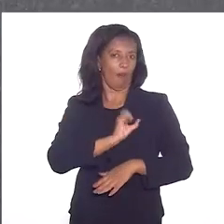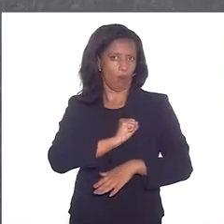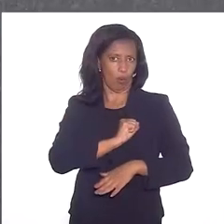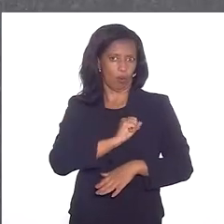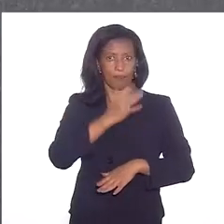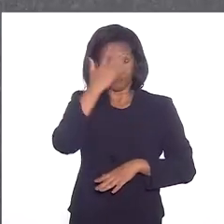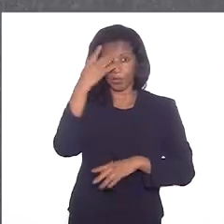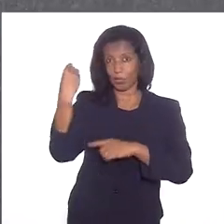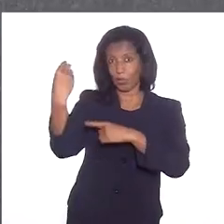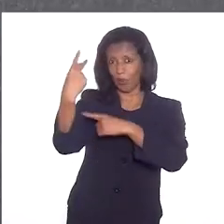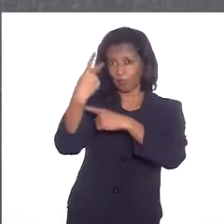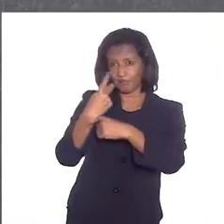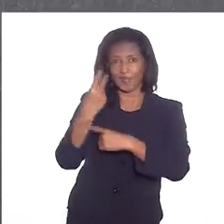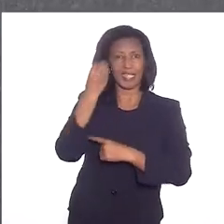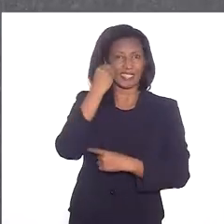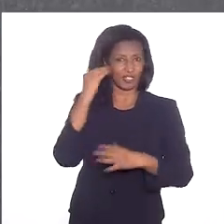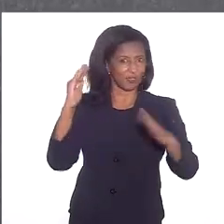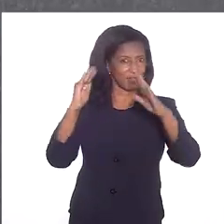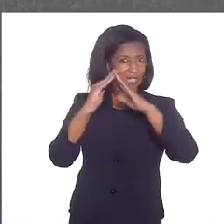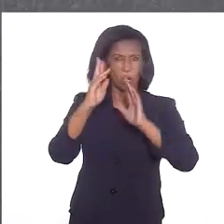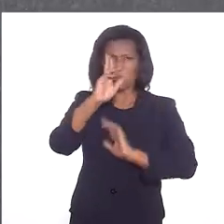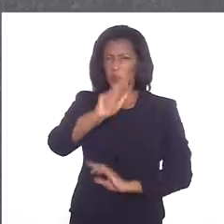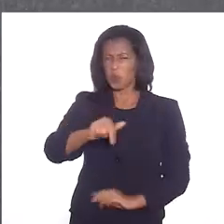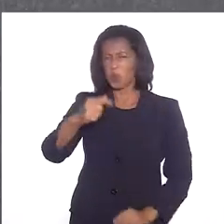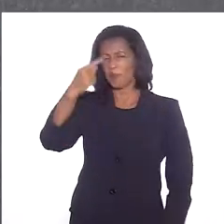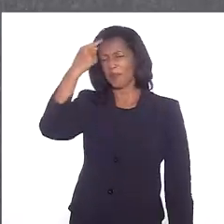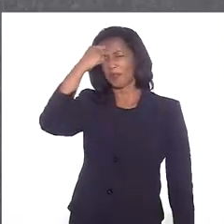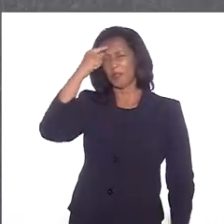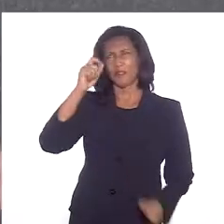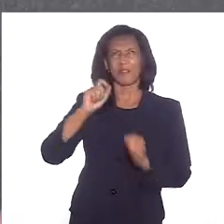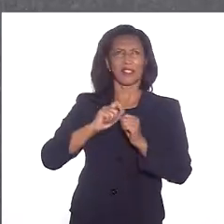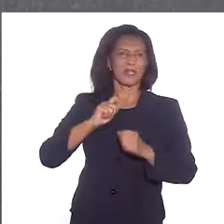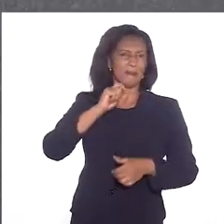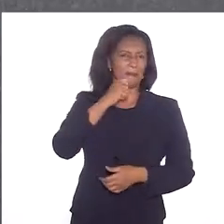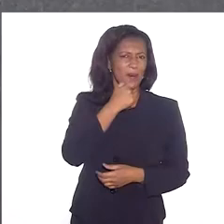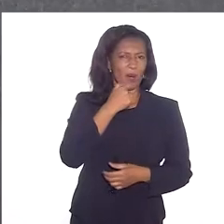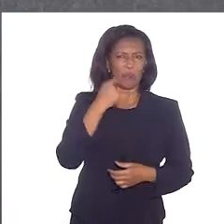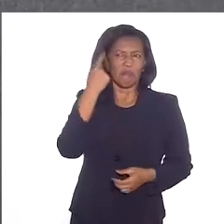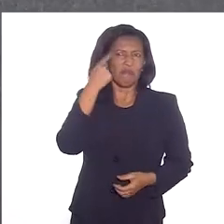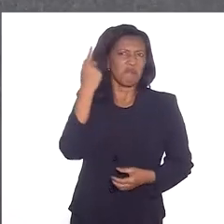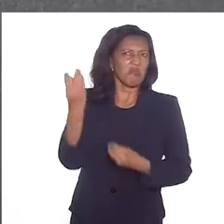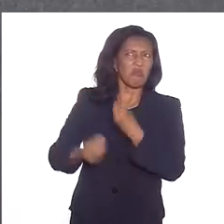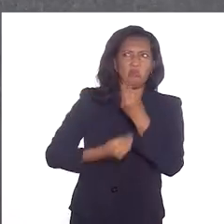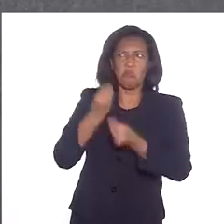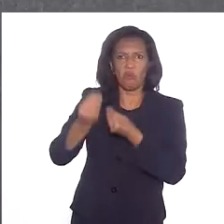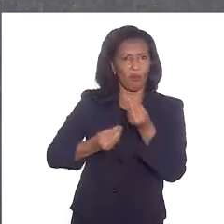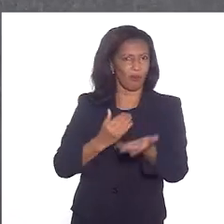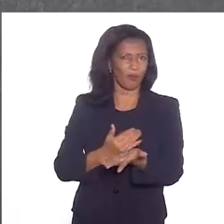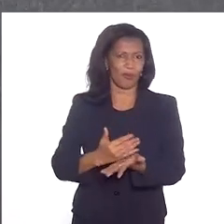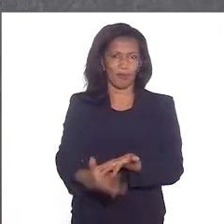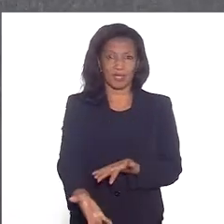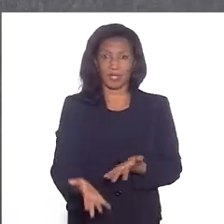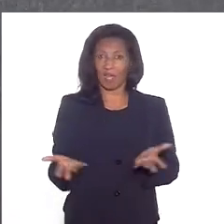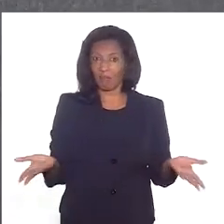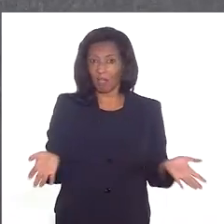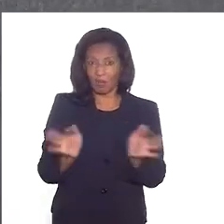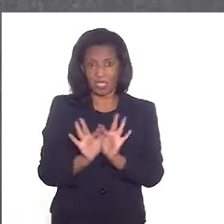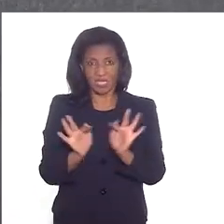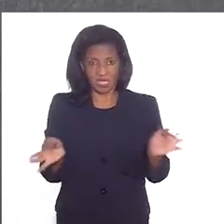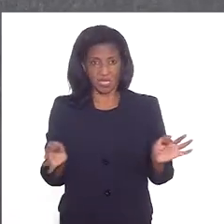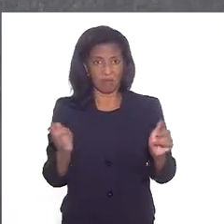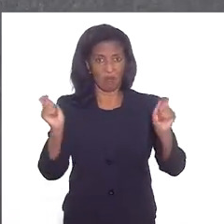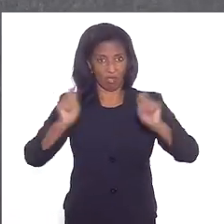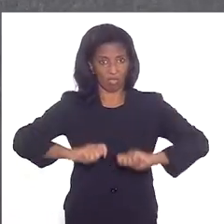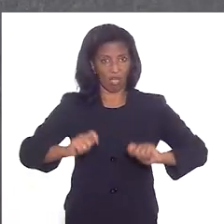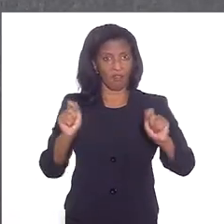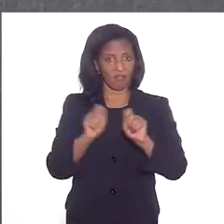a gente nunca pensou em fazer pão. Não faz a menor ideia de como começar, né? Então, assim, é simples,